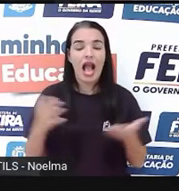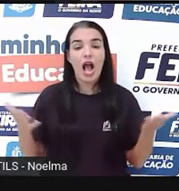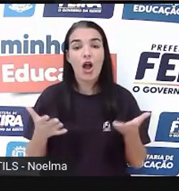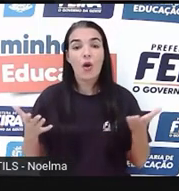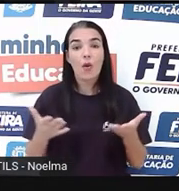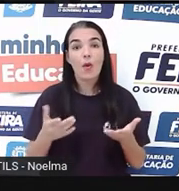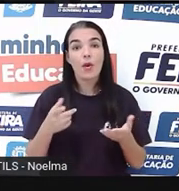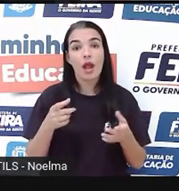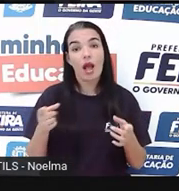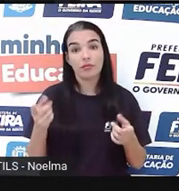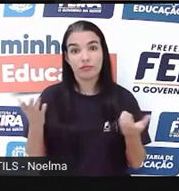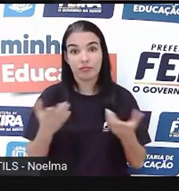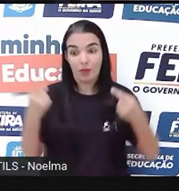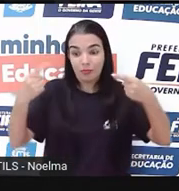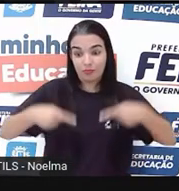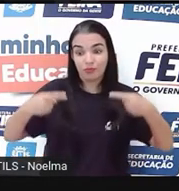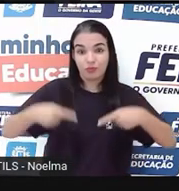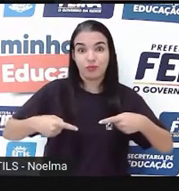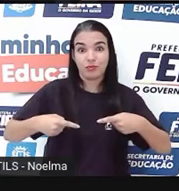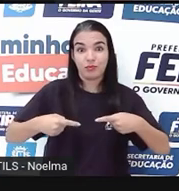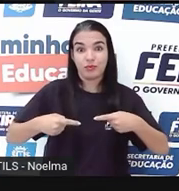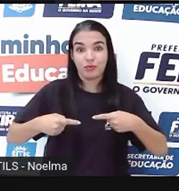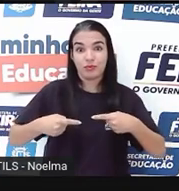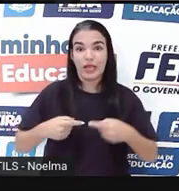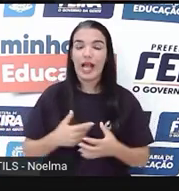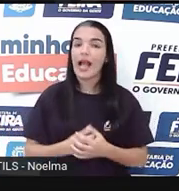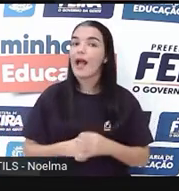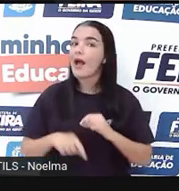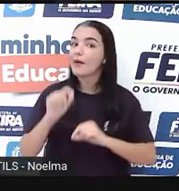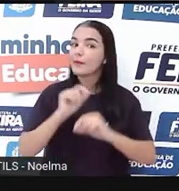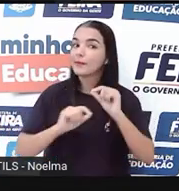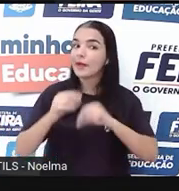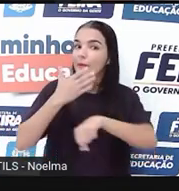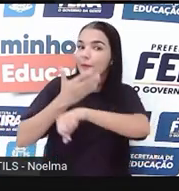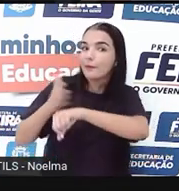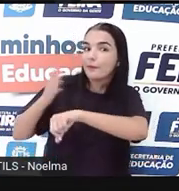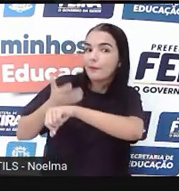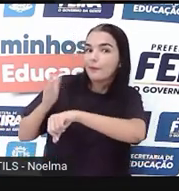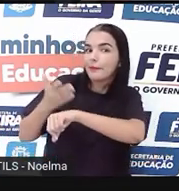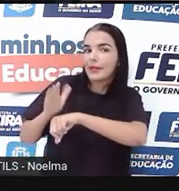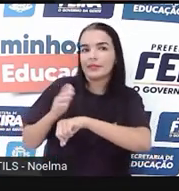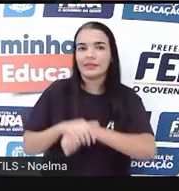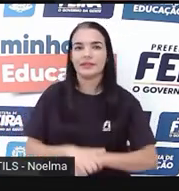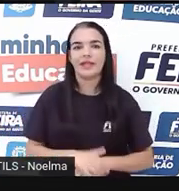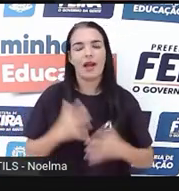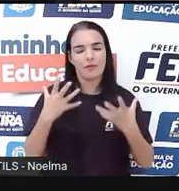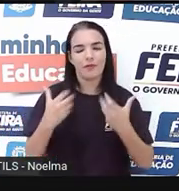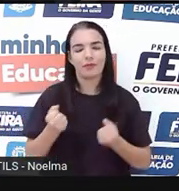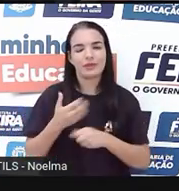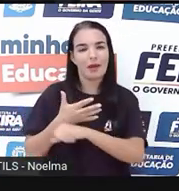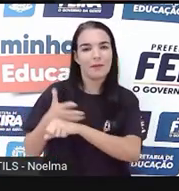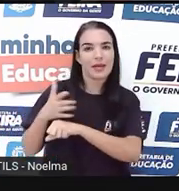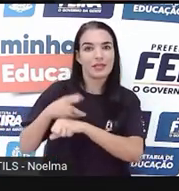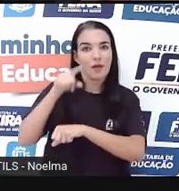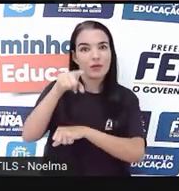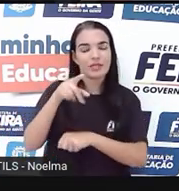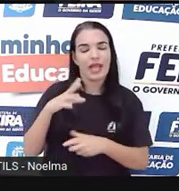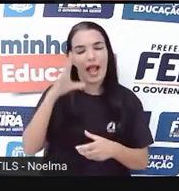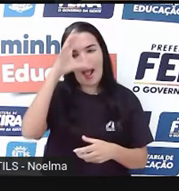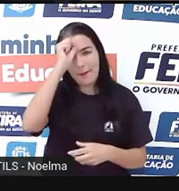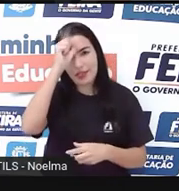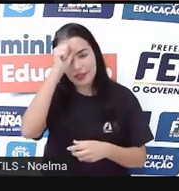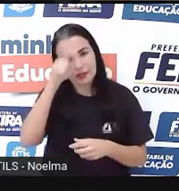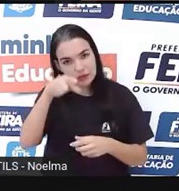hora do nosso desafio. Let's practice because you can do it. Então, vamos praticar porque você é